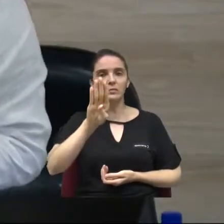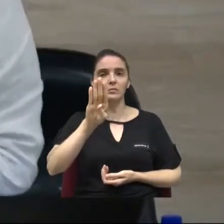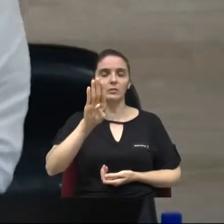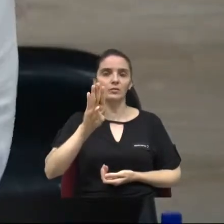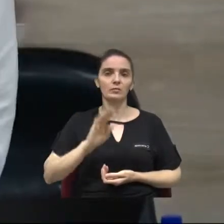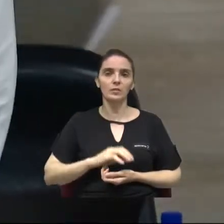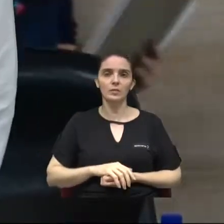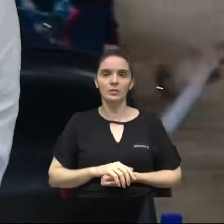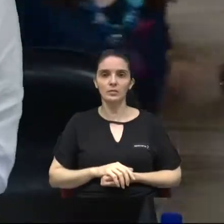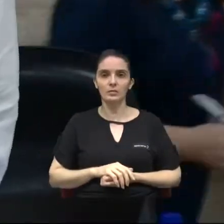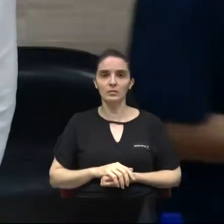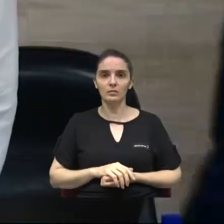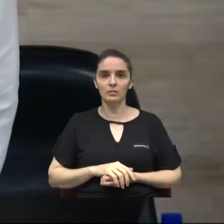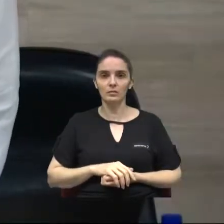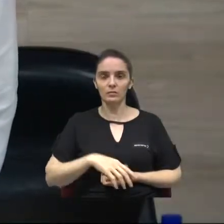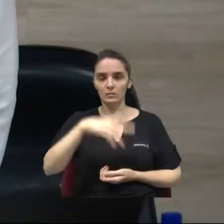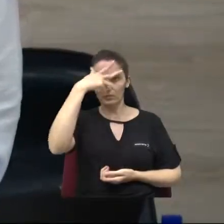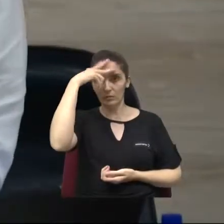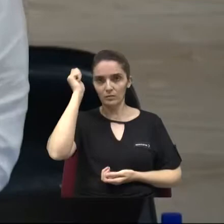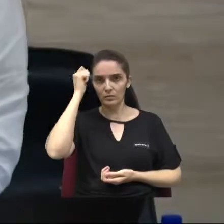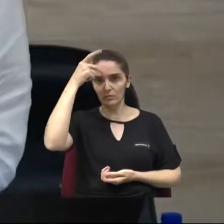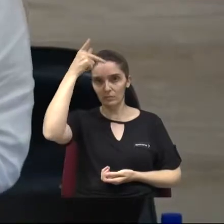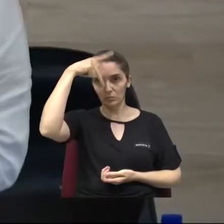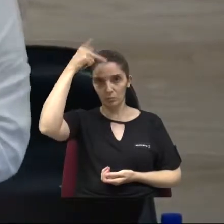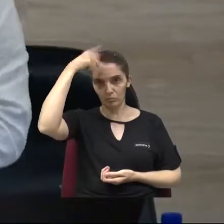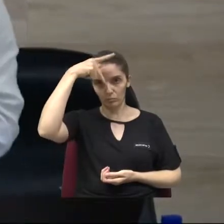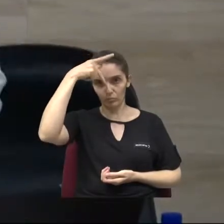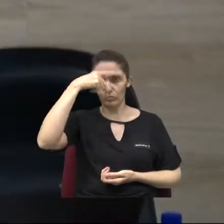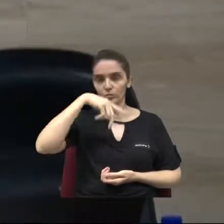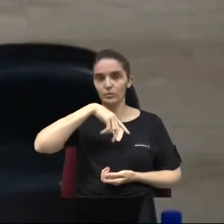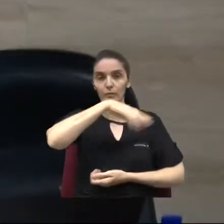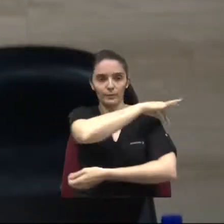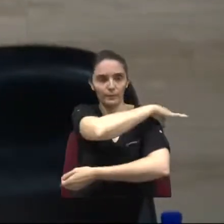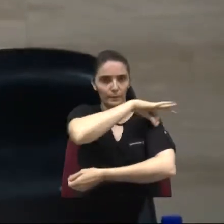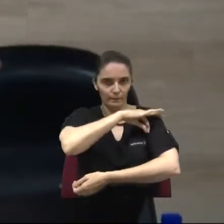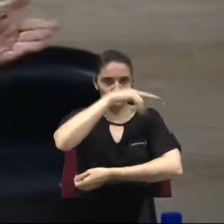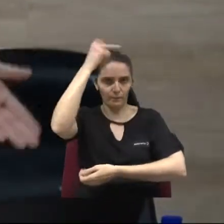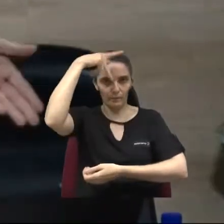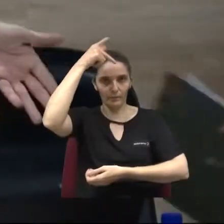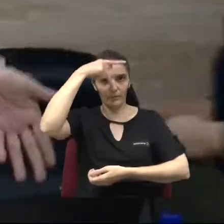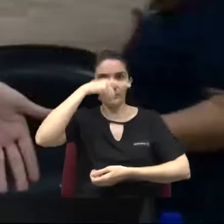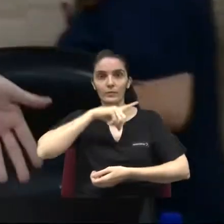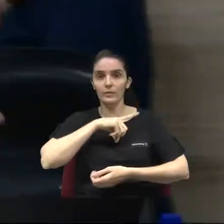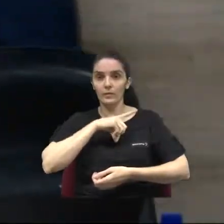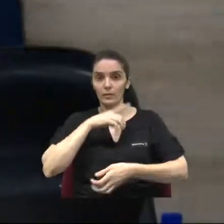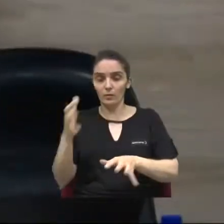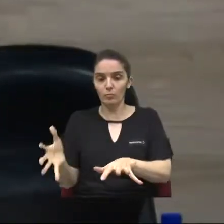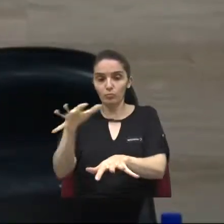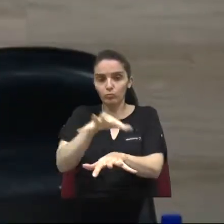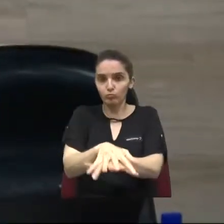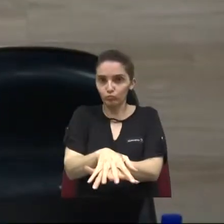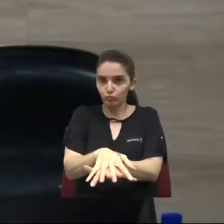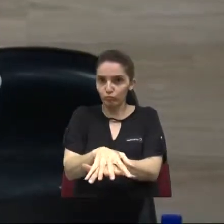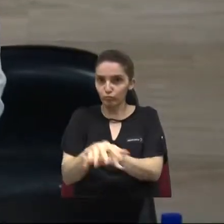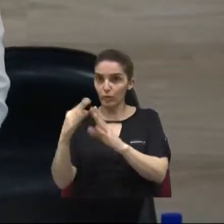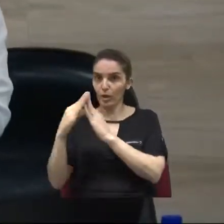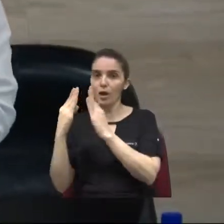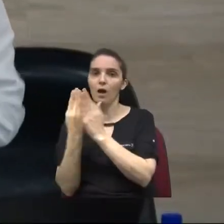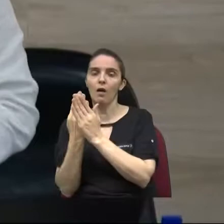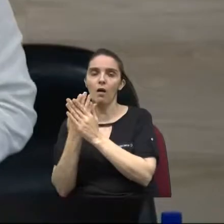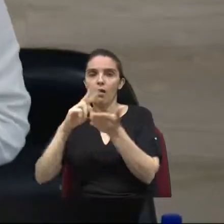do prefeito Paulo Radiche, houve a inclusão de uma escola bilíngue,